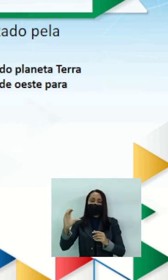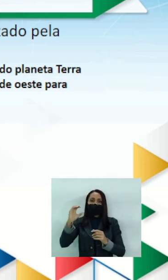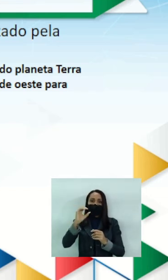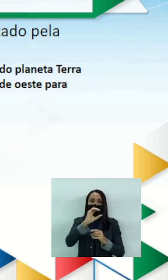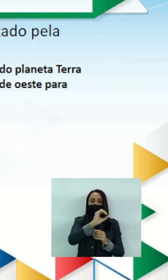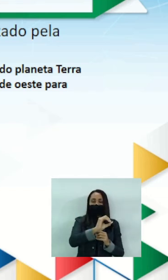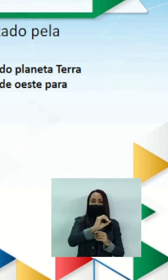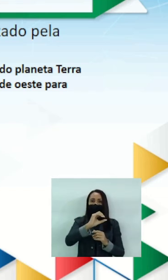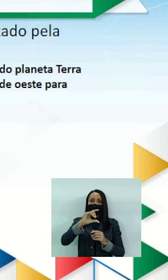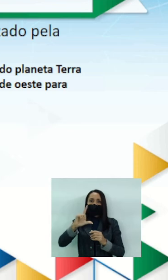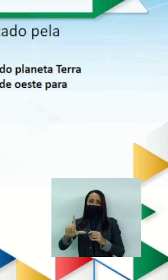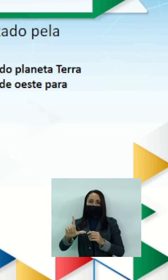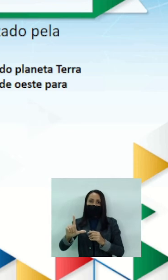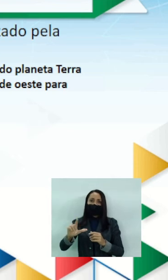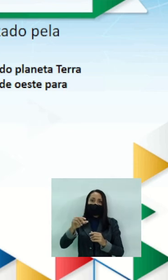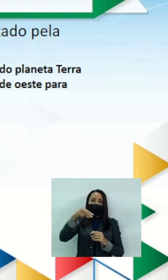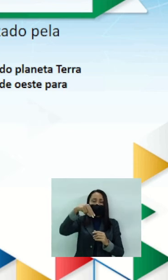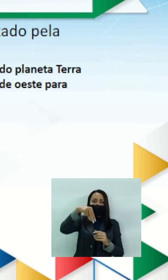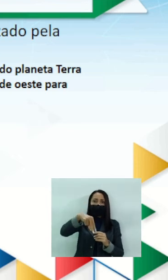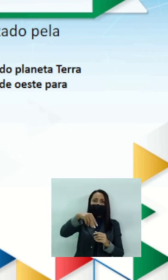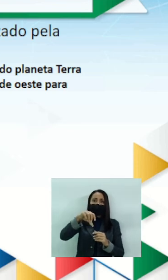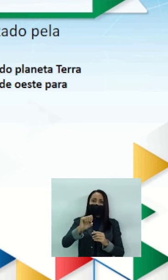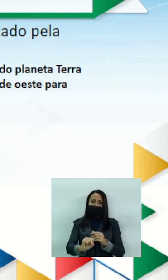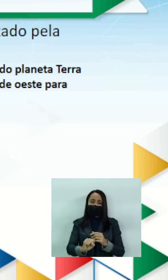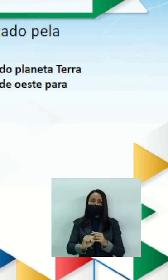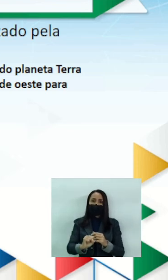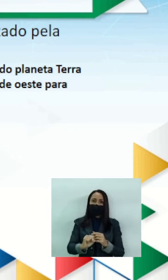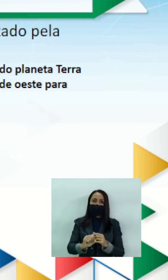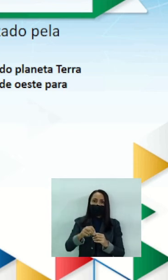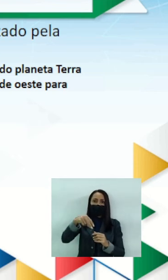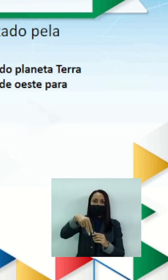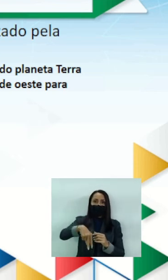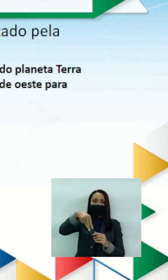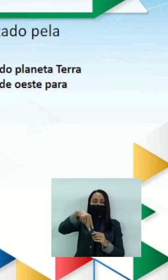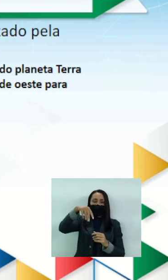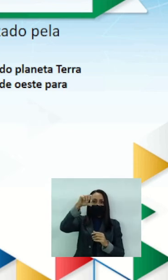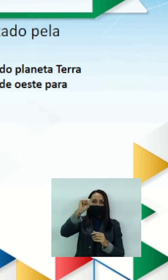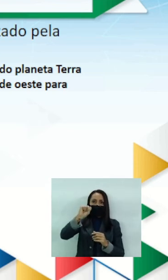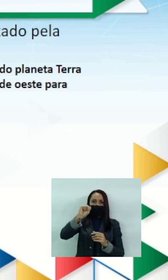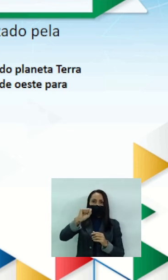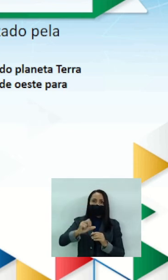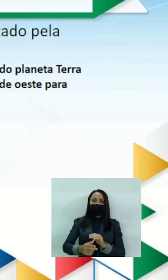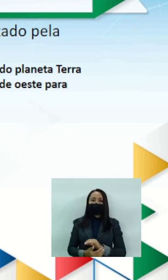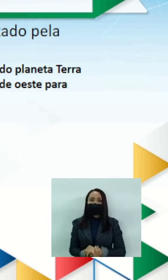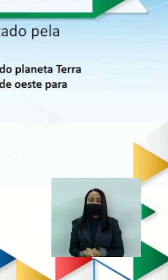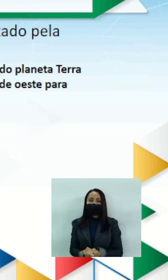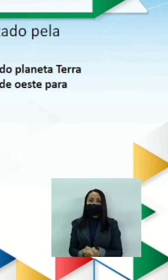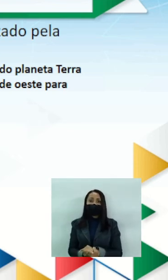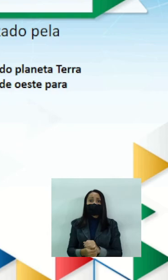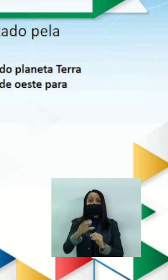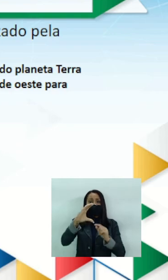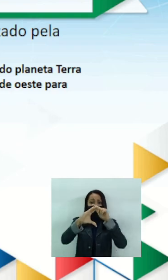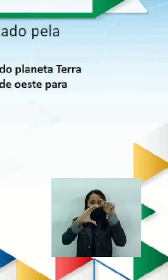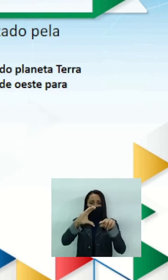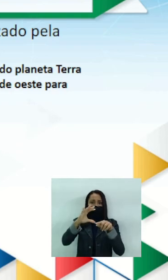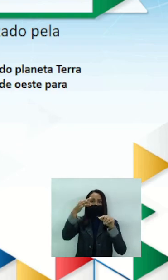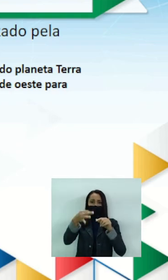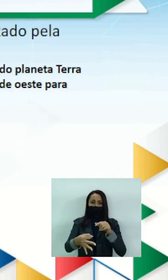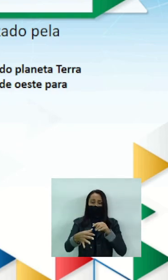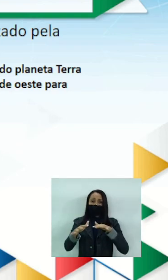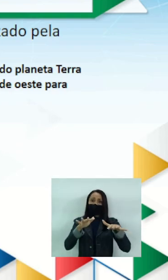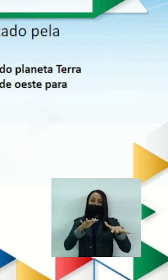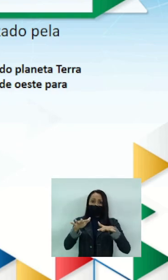para leste, norte para sul ou nordeste para sudeste. Então, a letra C, né? Oeste para leste. Então, o movimento